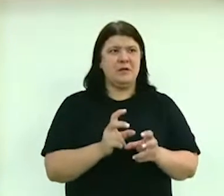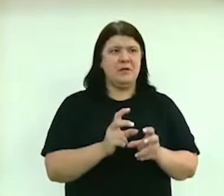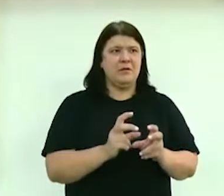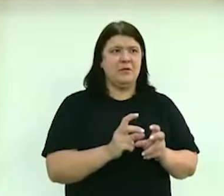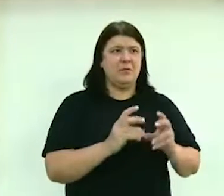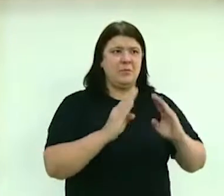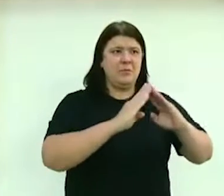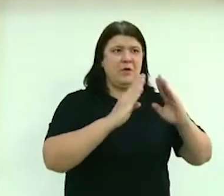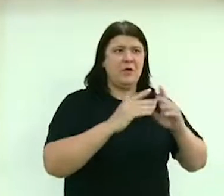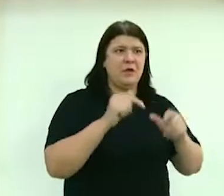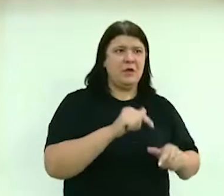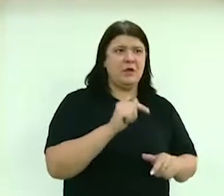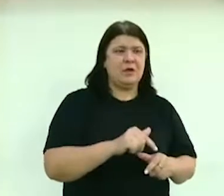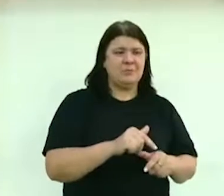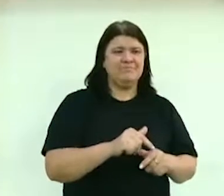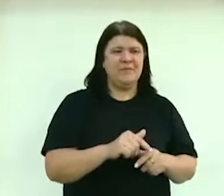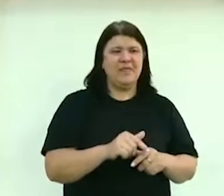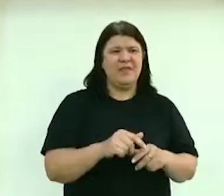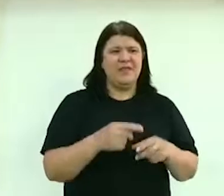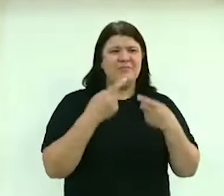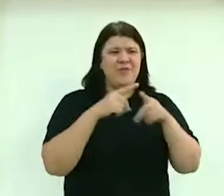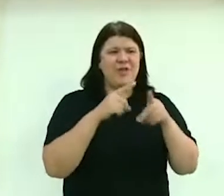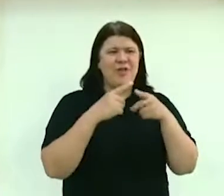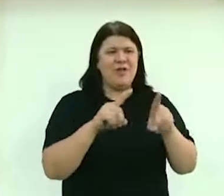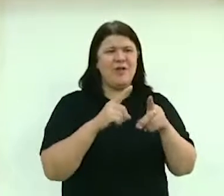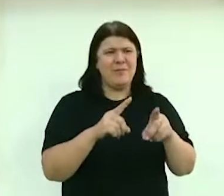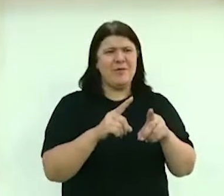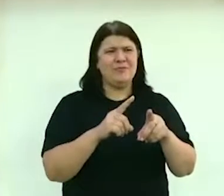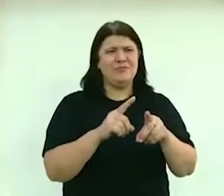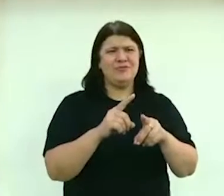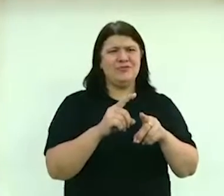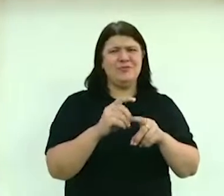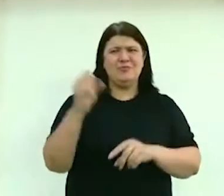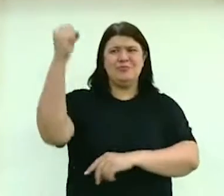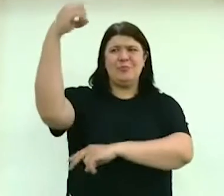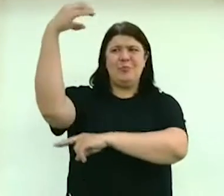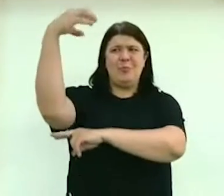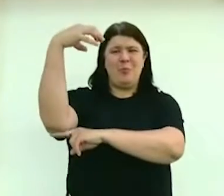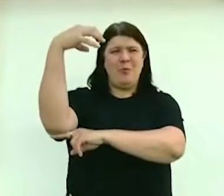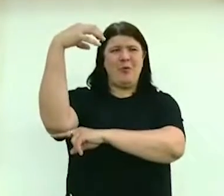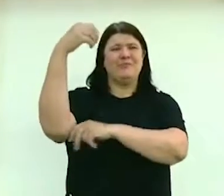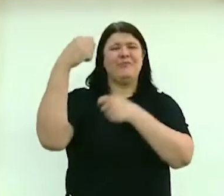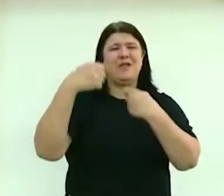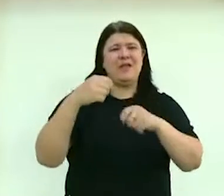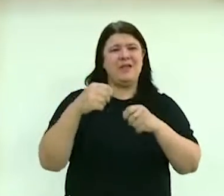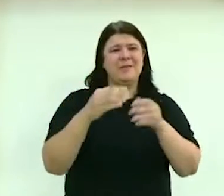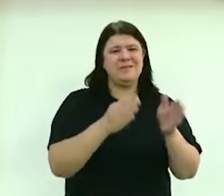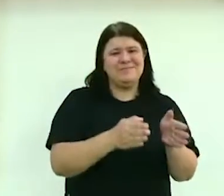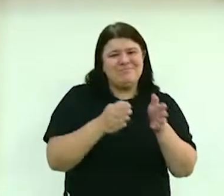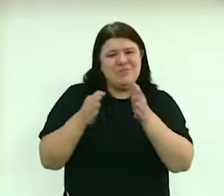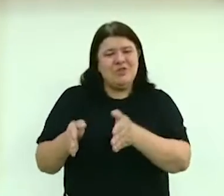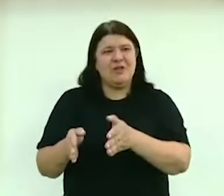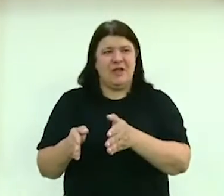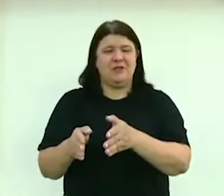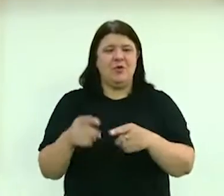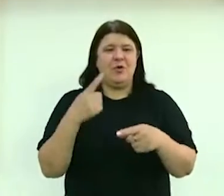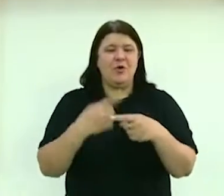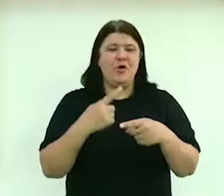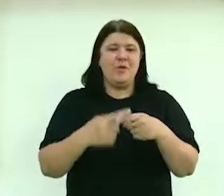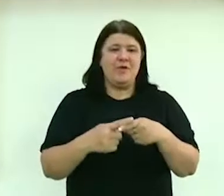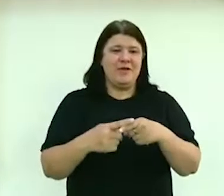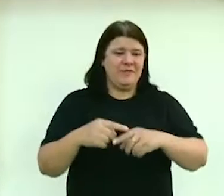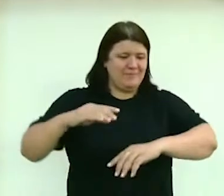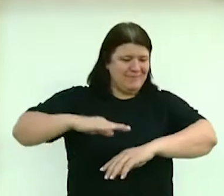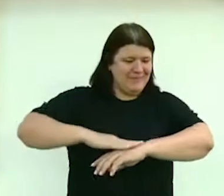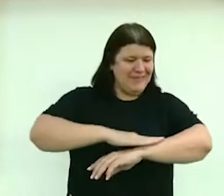Flórida, queixando-se da necessidade da remoção de um poste de iluminação que foi colocado em cima da calçada onde mora, causando